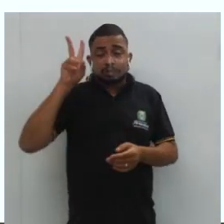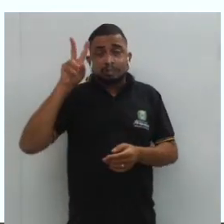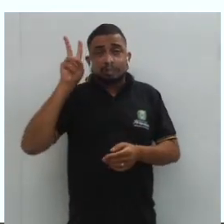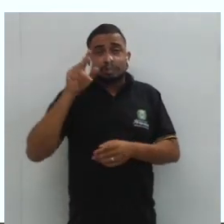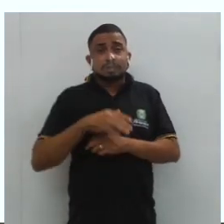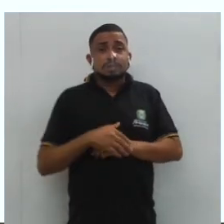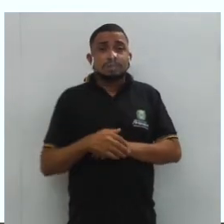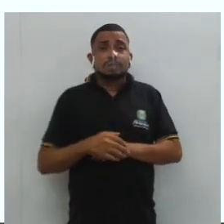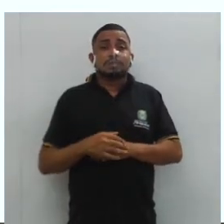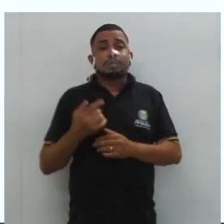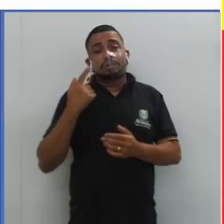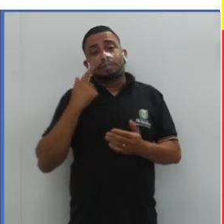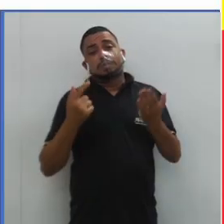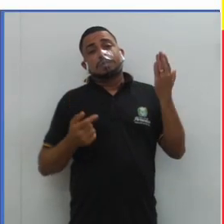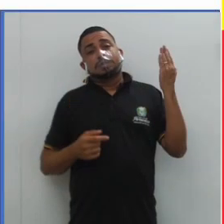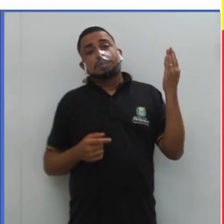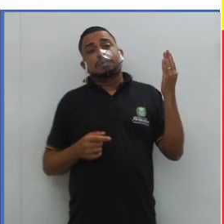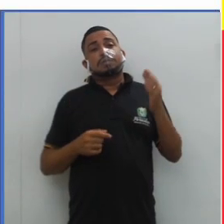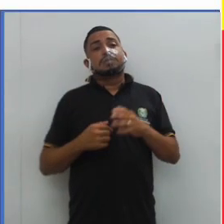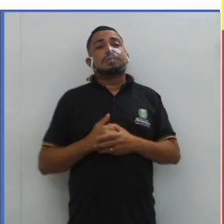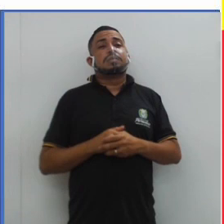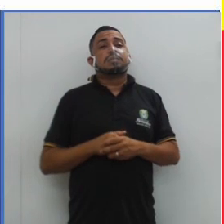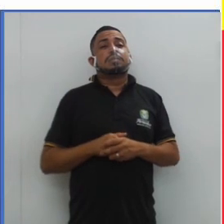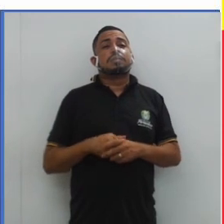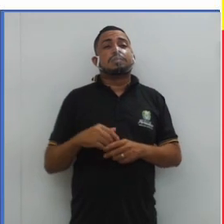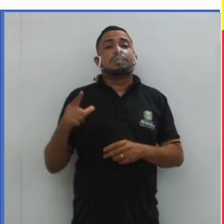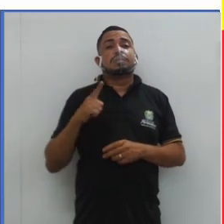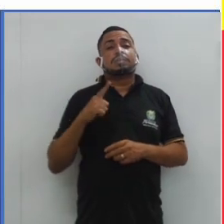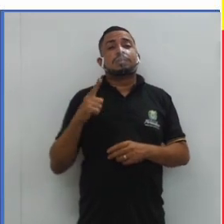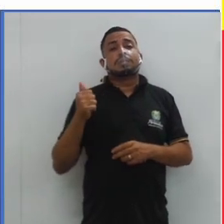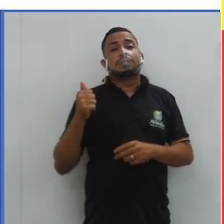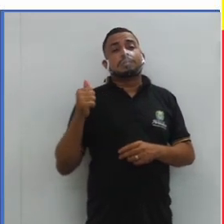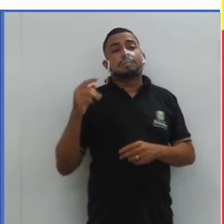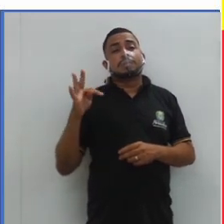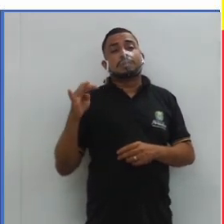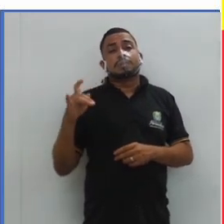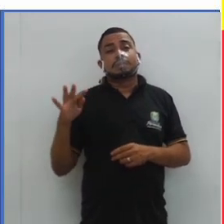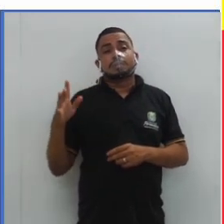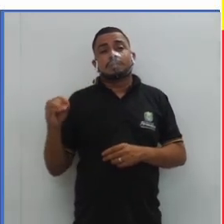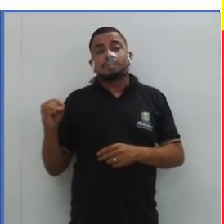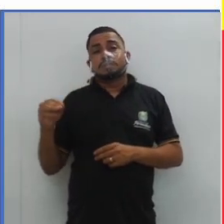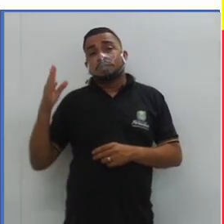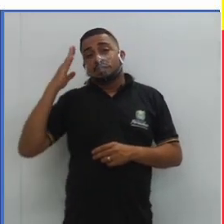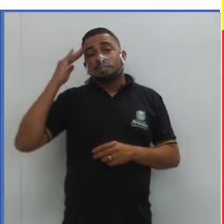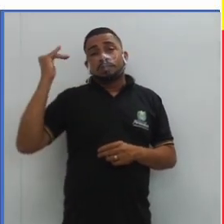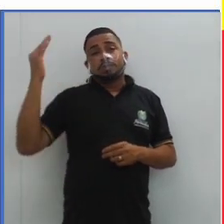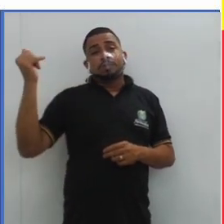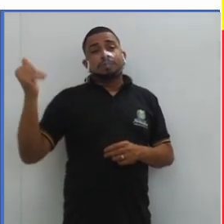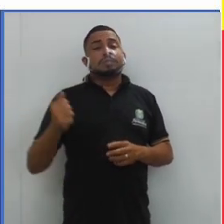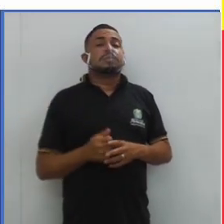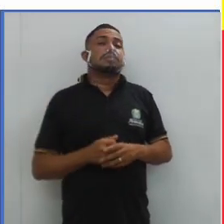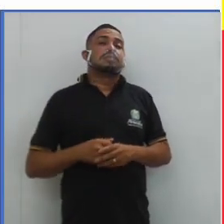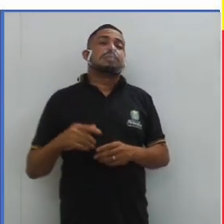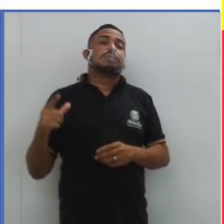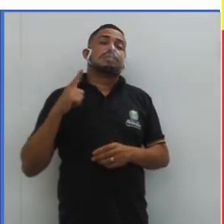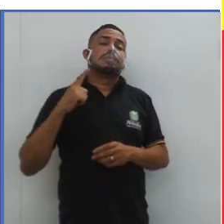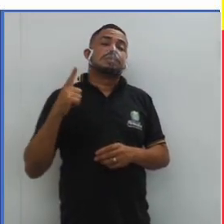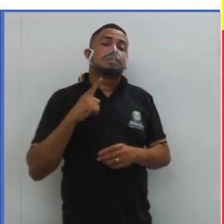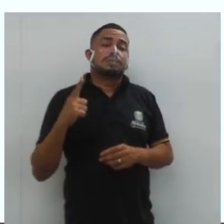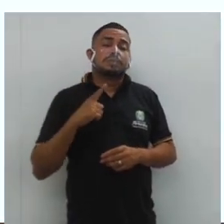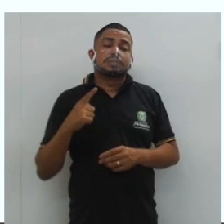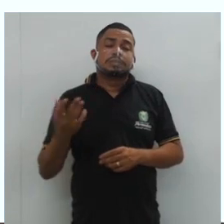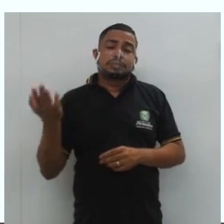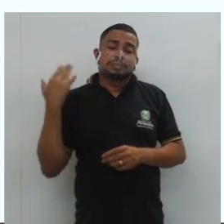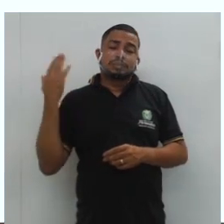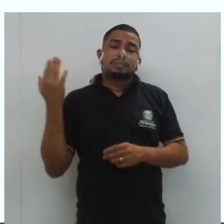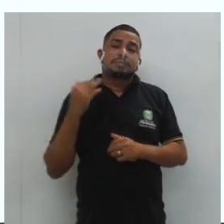é lembrada, é da imagem que você está vendo de Audrey Hepburn, que ela ficou famosa mundialmente. Então ela fez grandes filmes, né, grandes